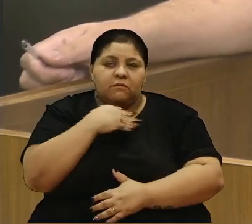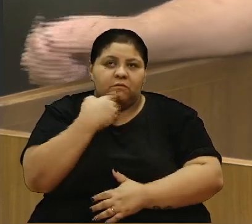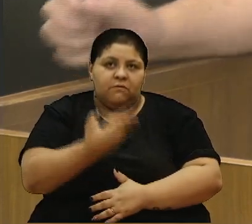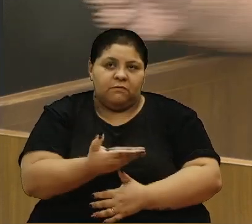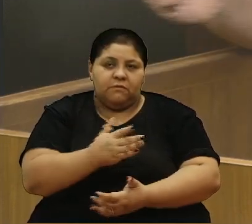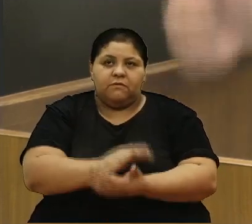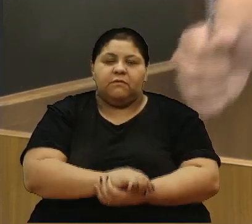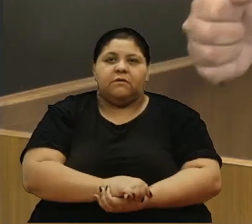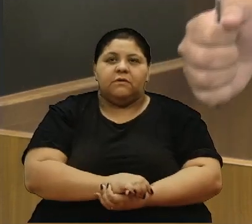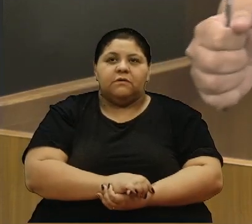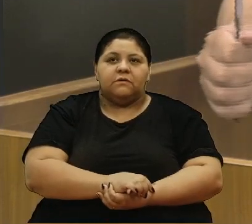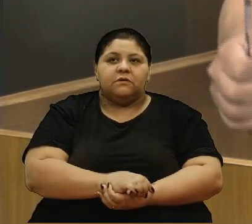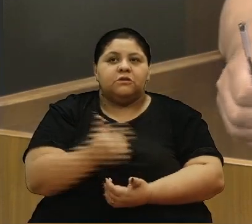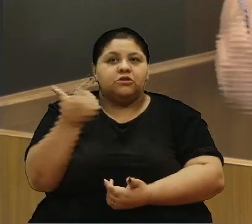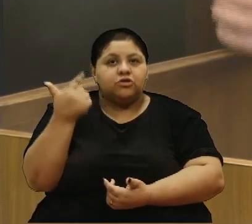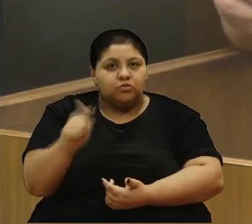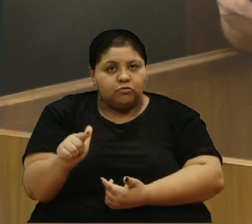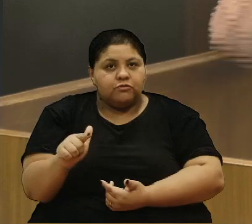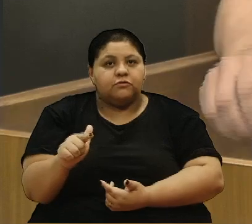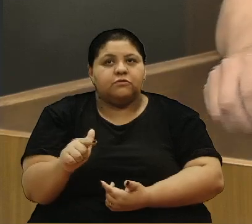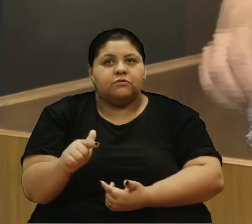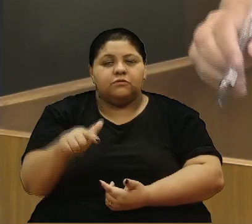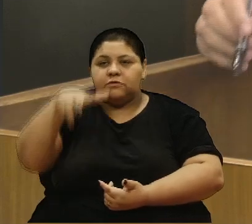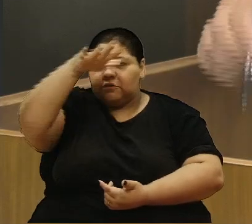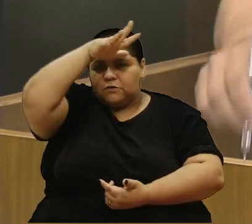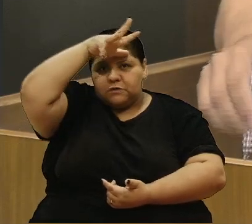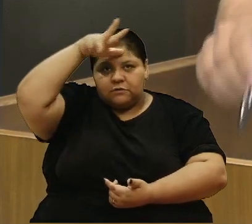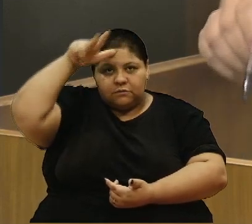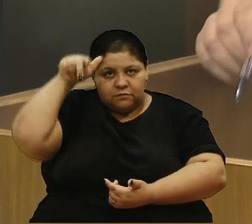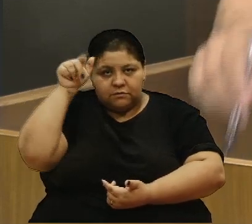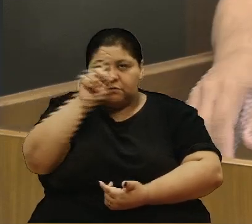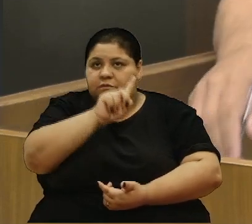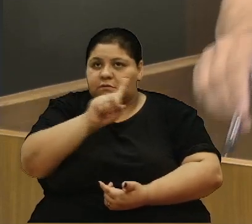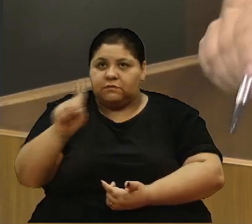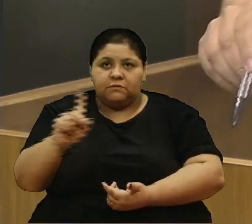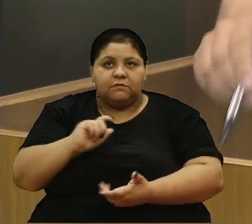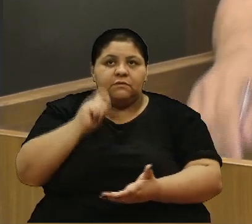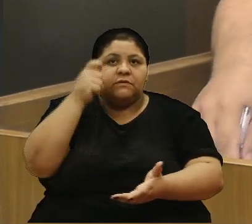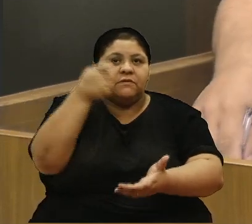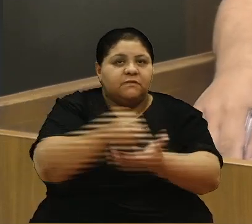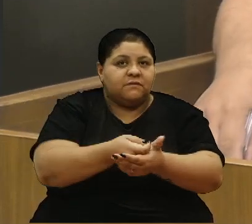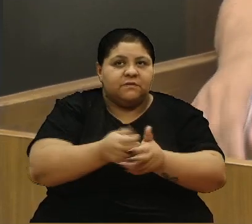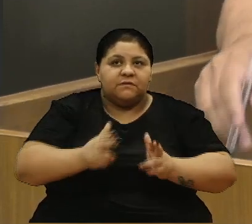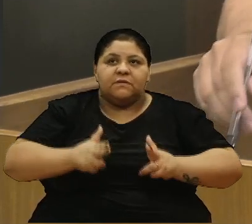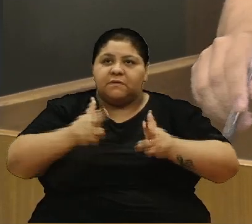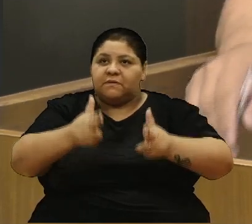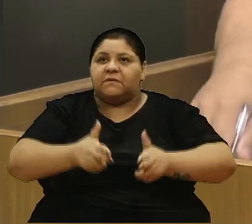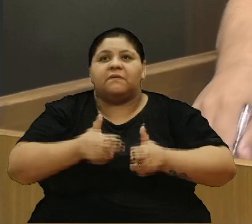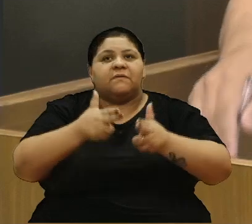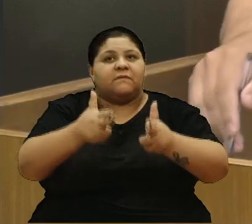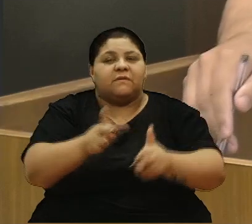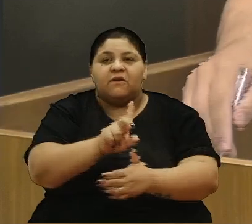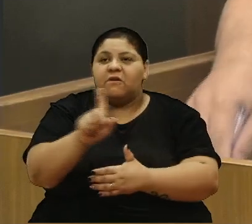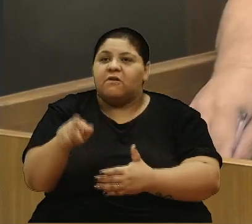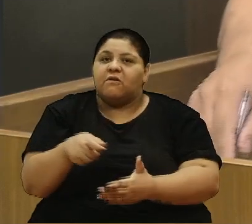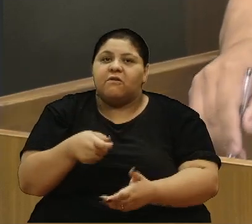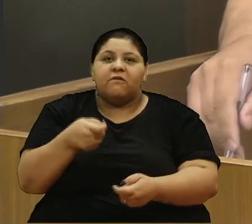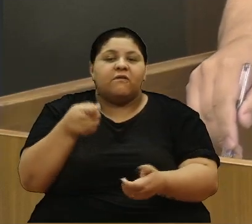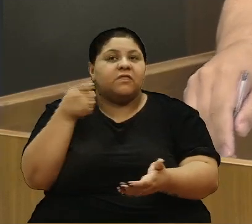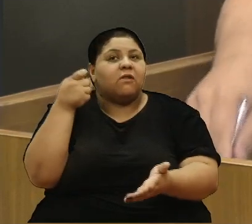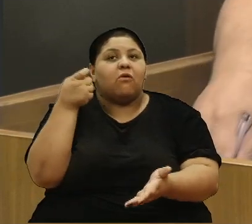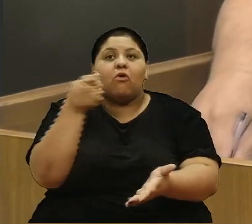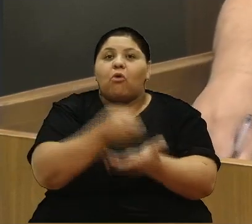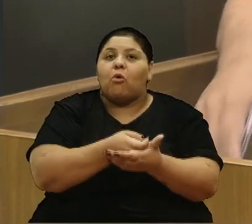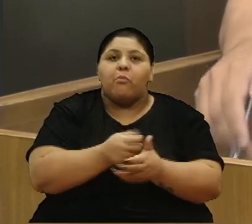TG. Mais uma vez, o município não comprou locomotiva. Ele não fez compra